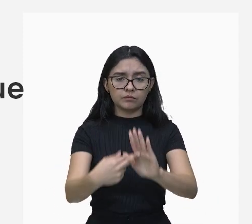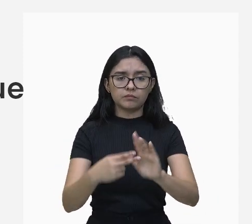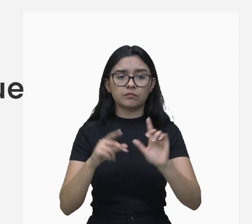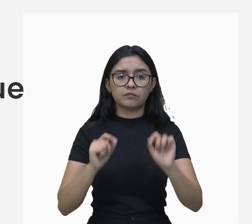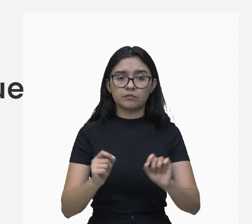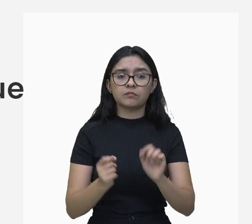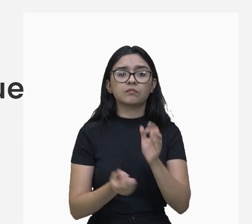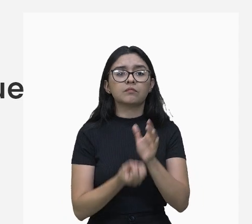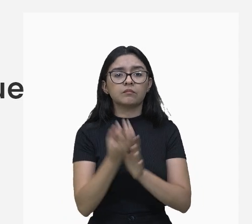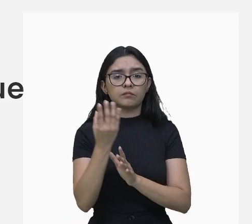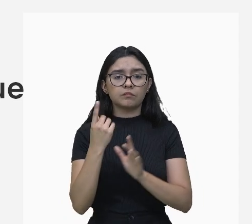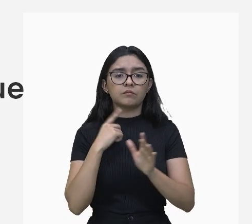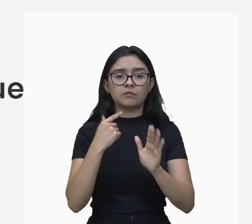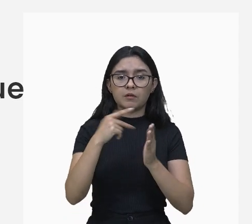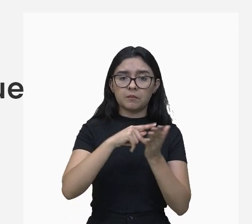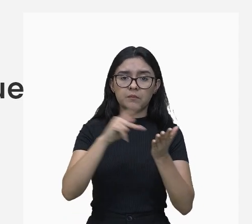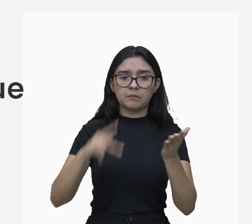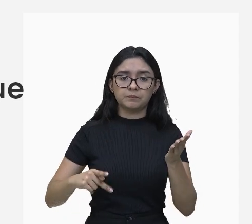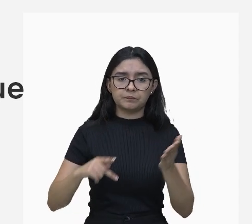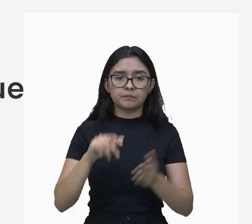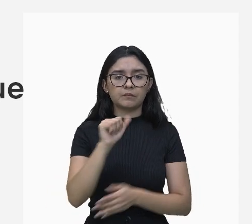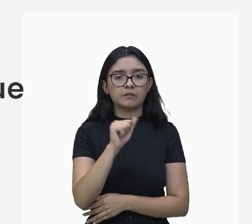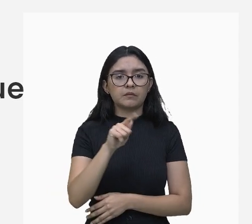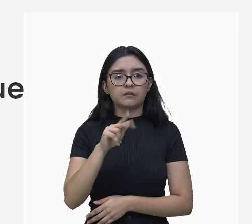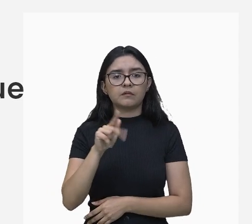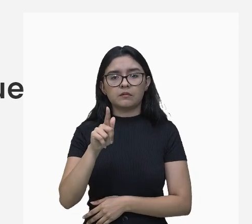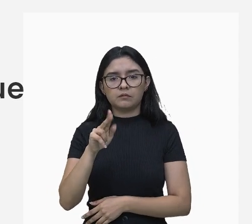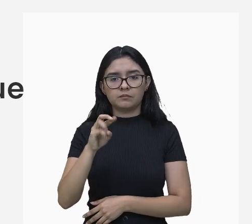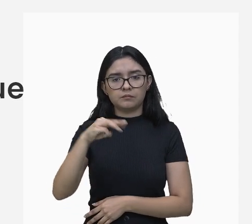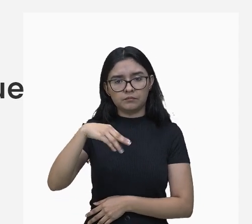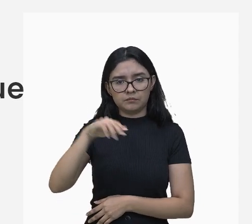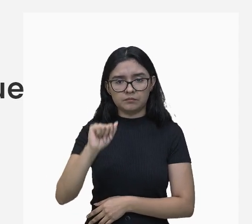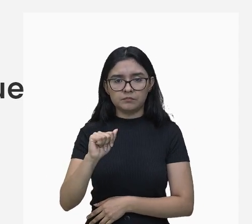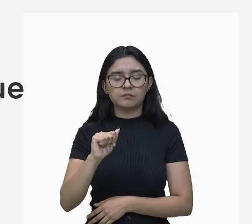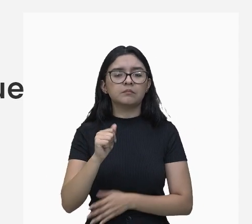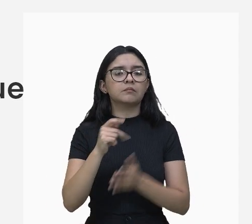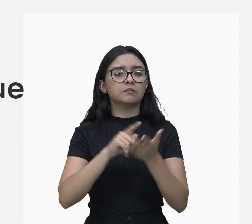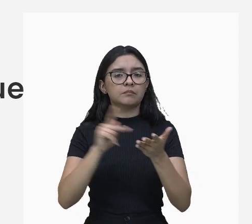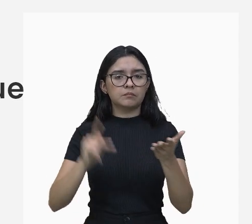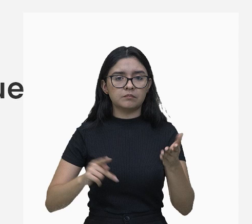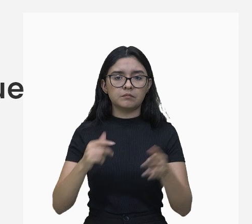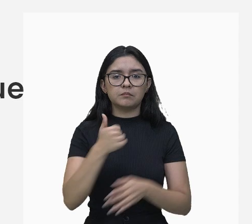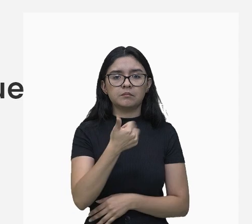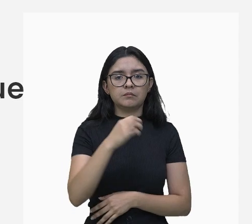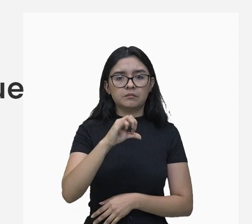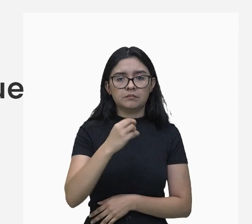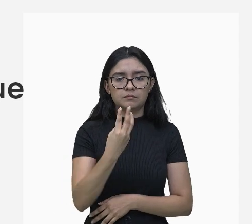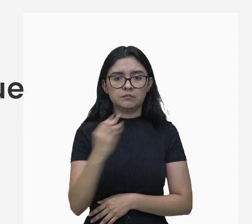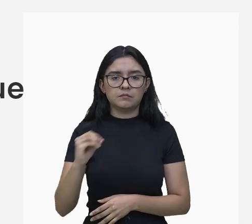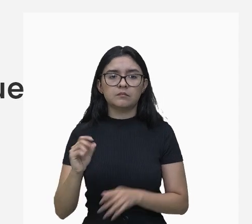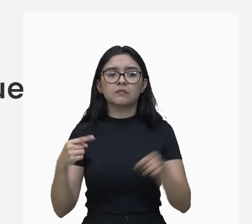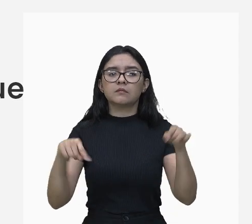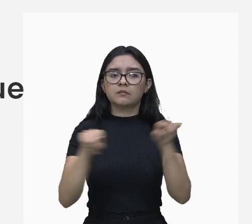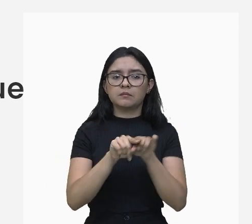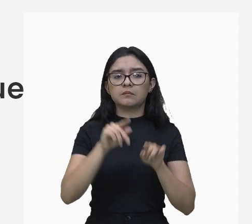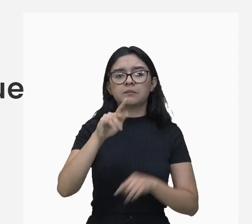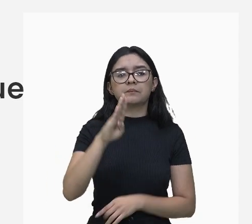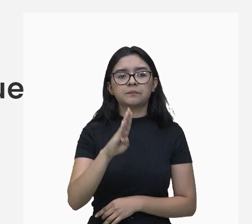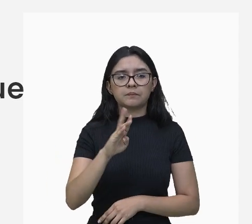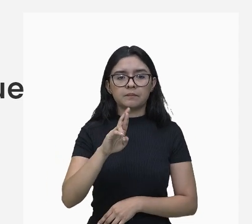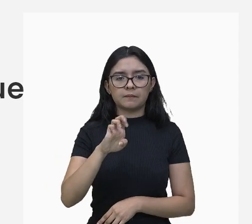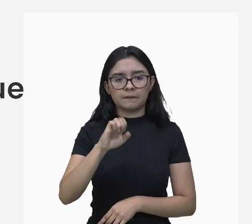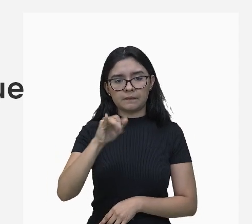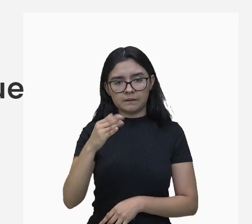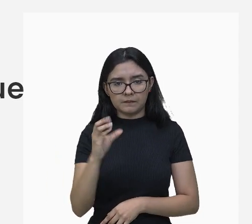pelas obras Alguma Poesia, de 1930, e Brejo das Almas, de 1934. E